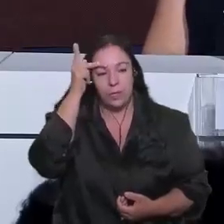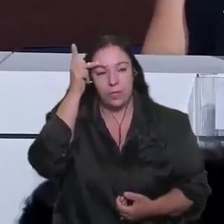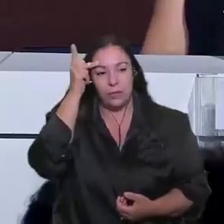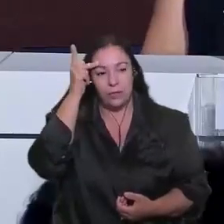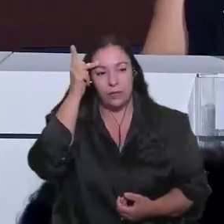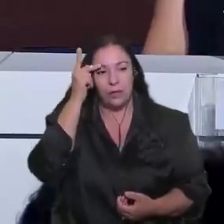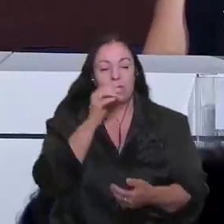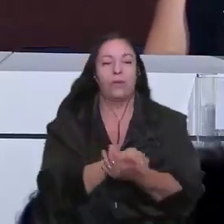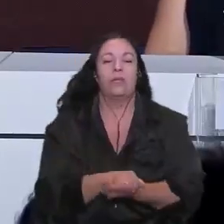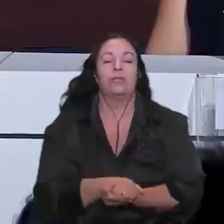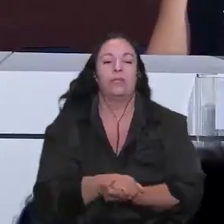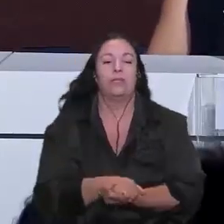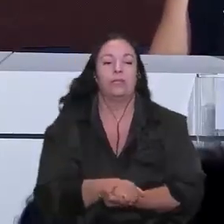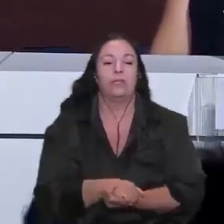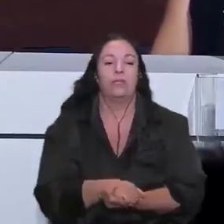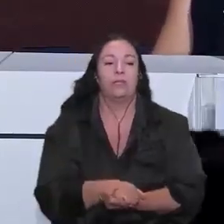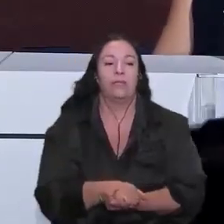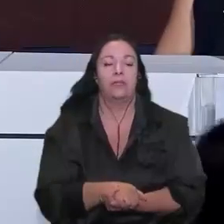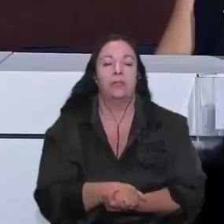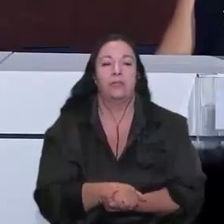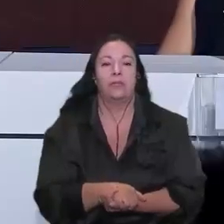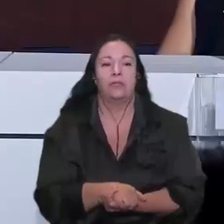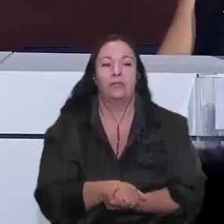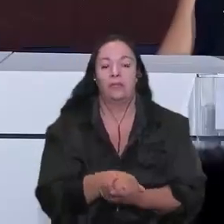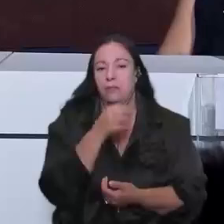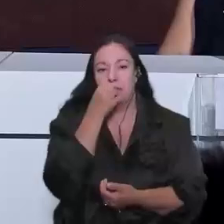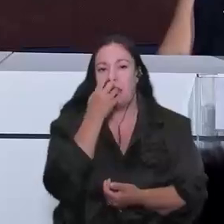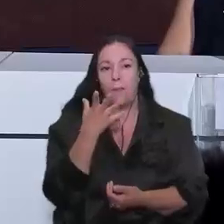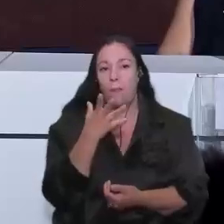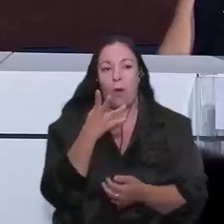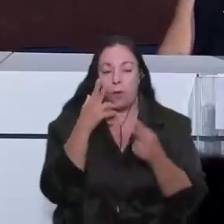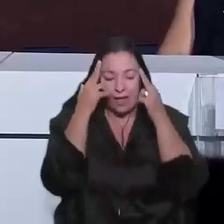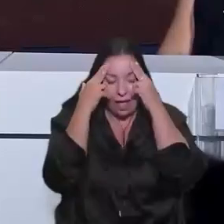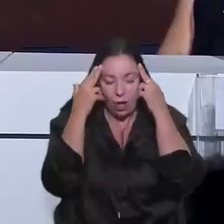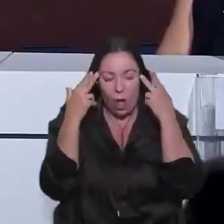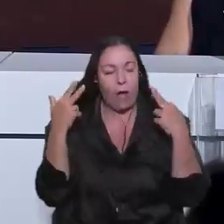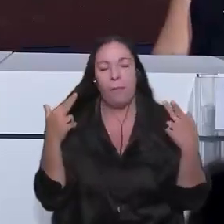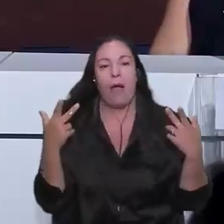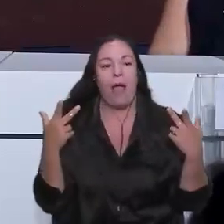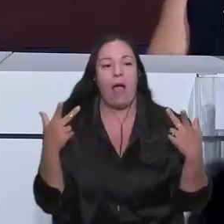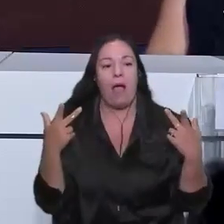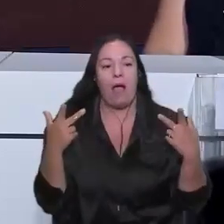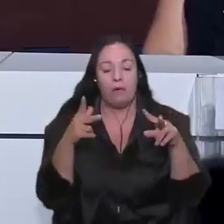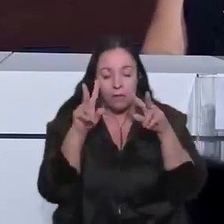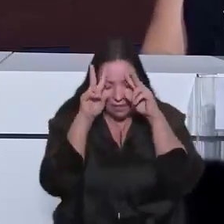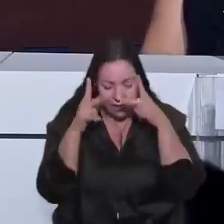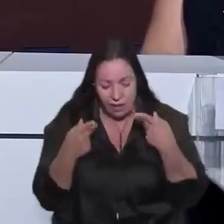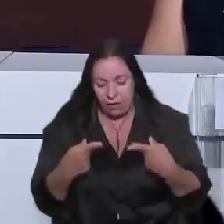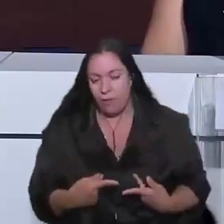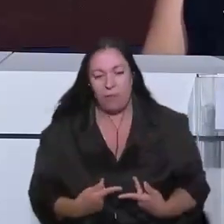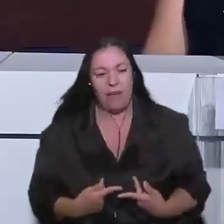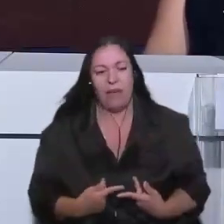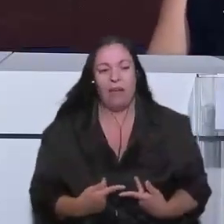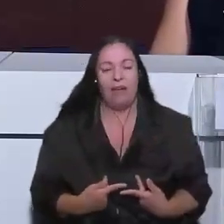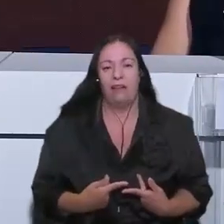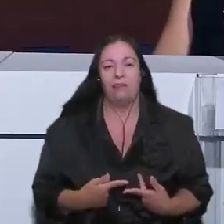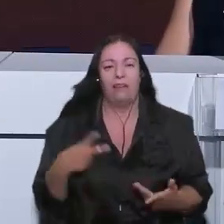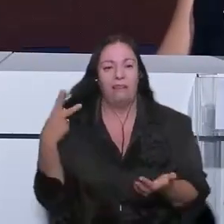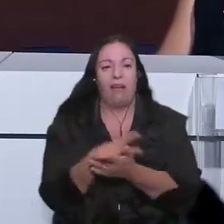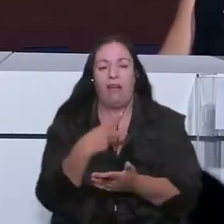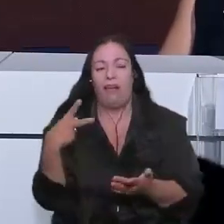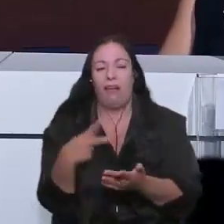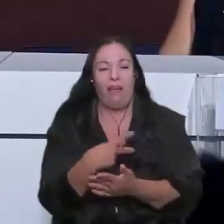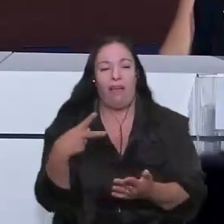me tenta convencer que está bom assim, é o normal. O ser humano é uma porcaria mesmo, vai errar